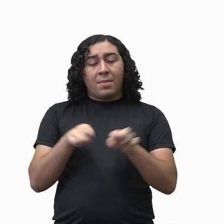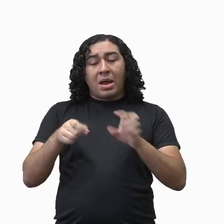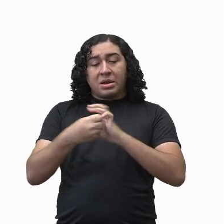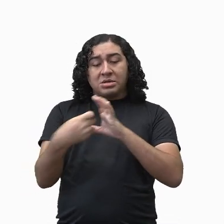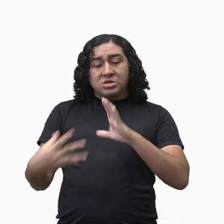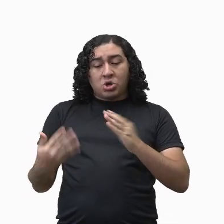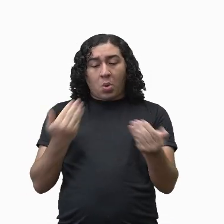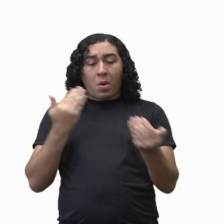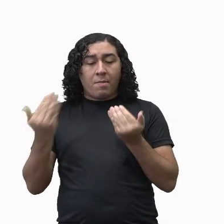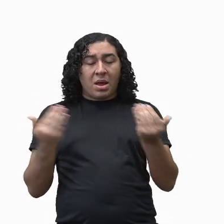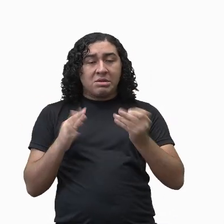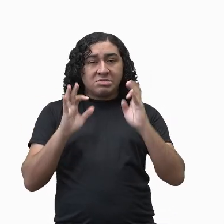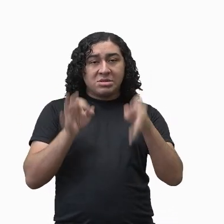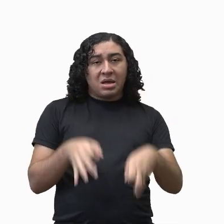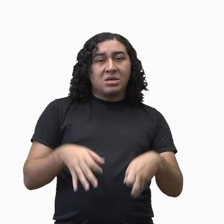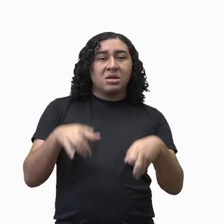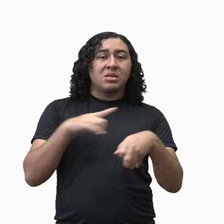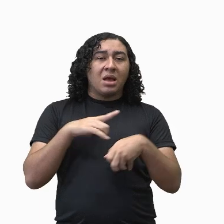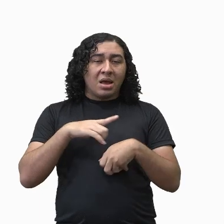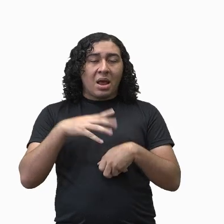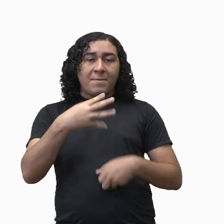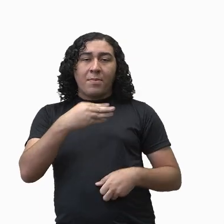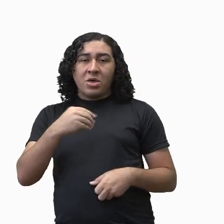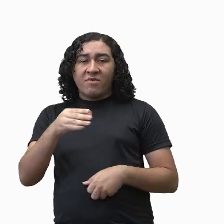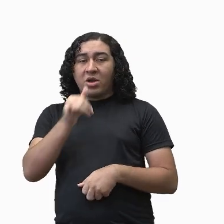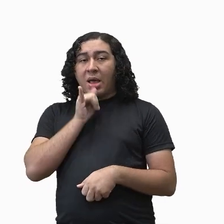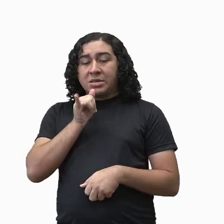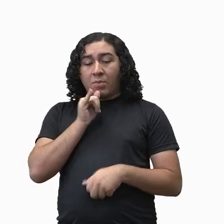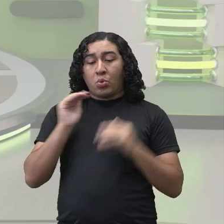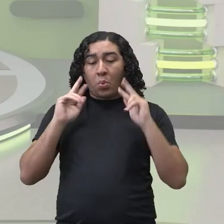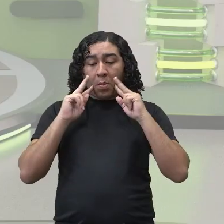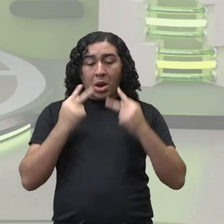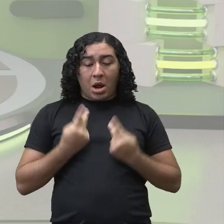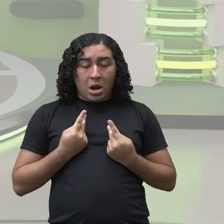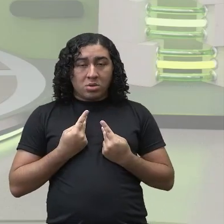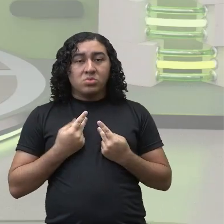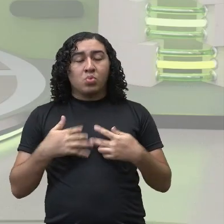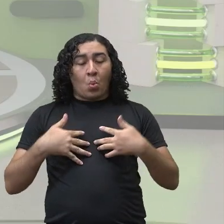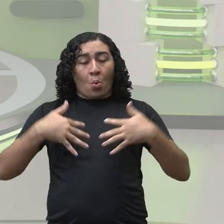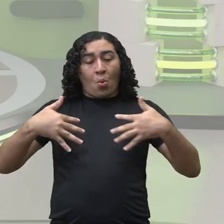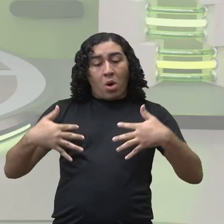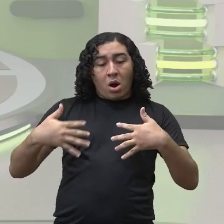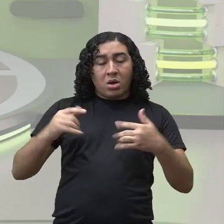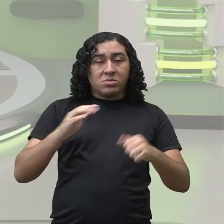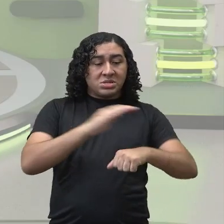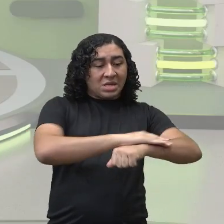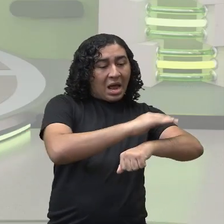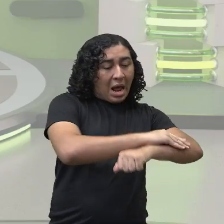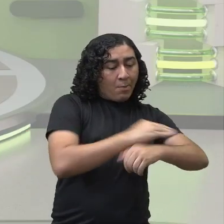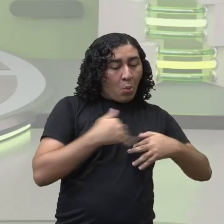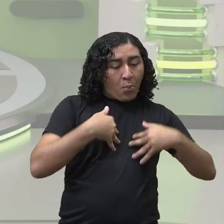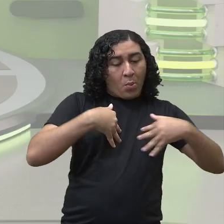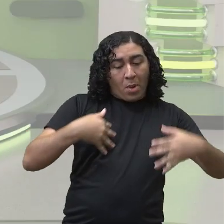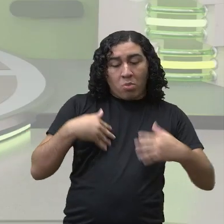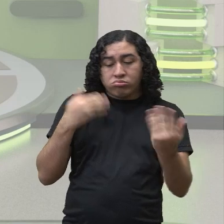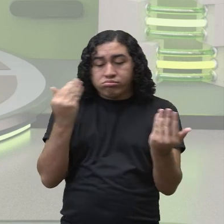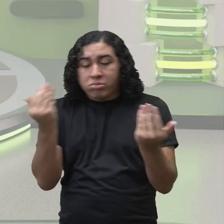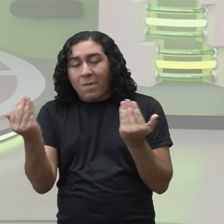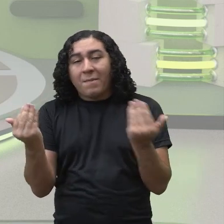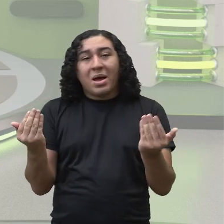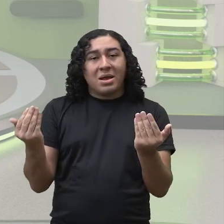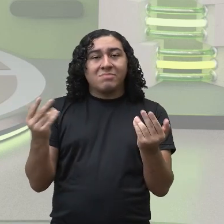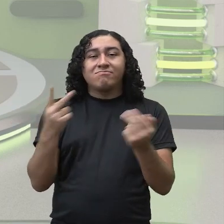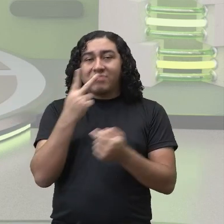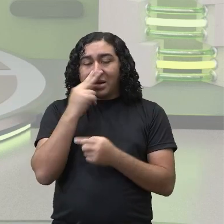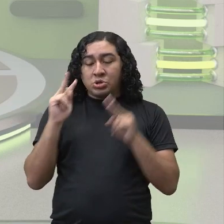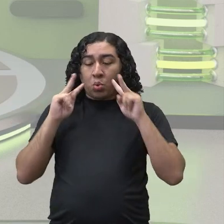uma comparação com mamíferos, por exemplo, o corpo humano, a gente sempre faz essa analogia, uma vez que o corpo humano é uma